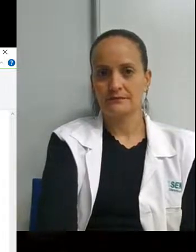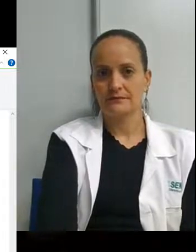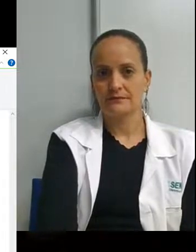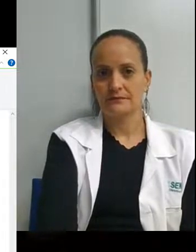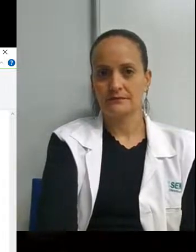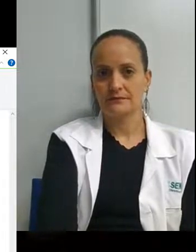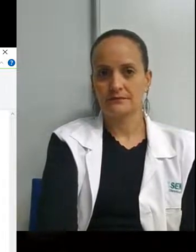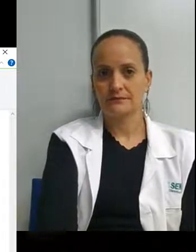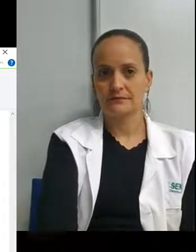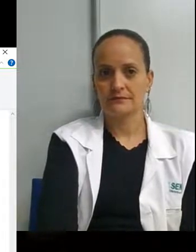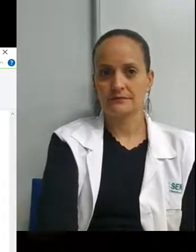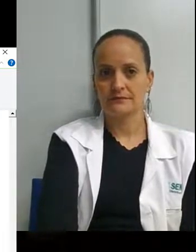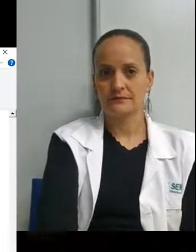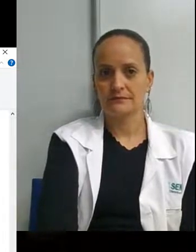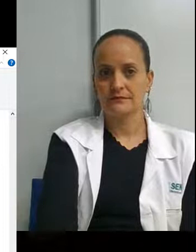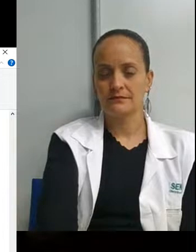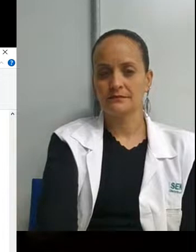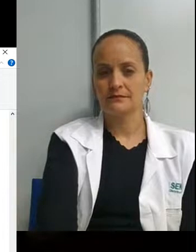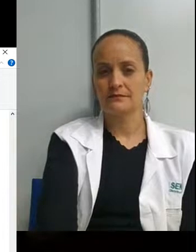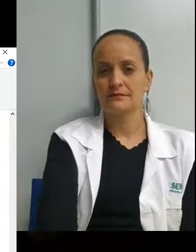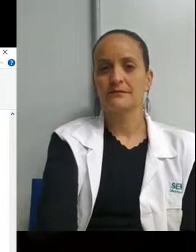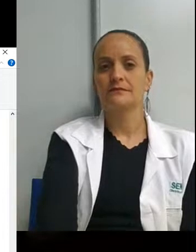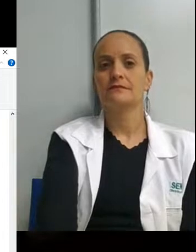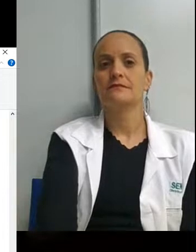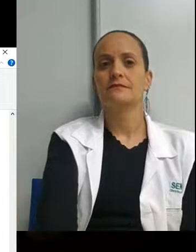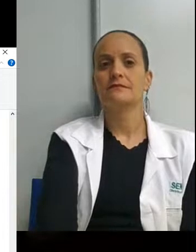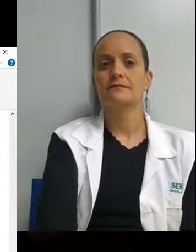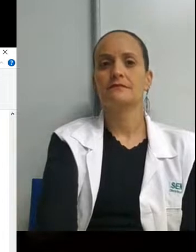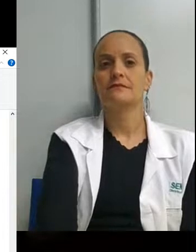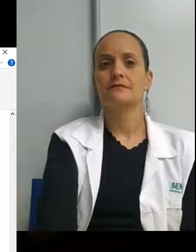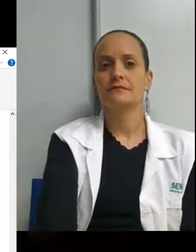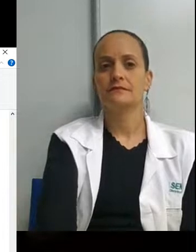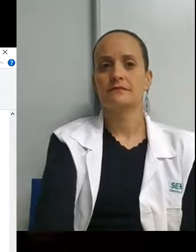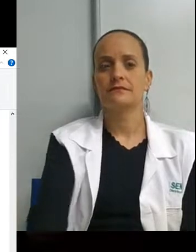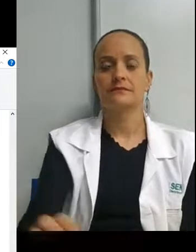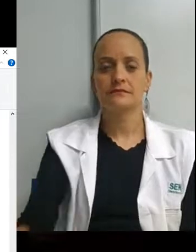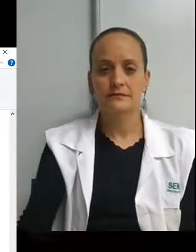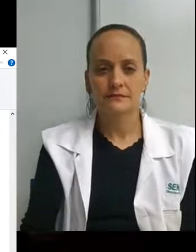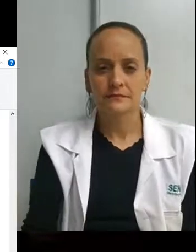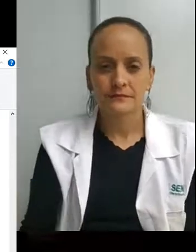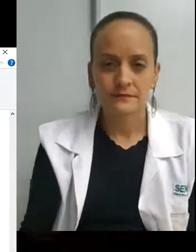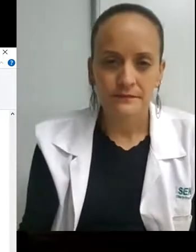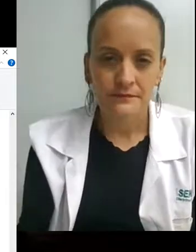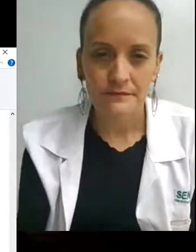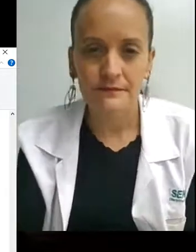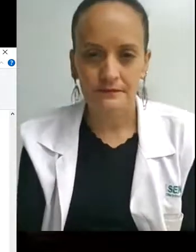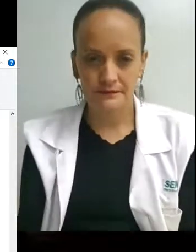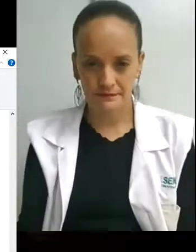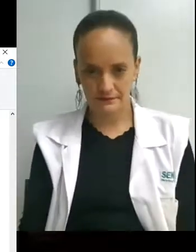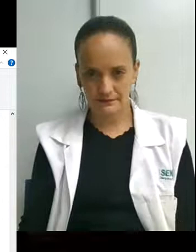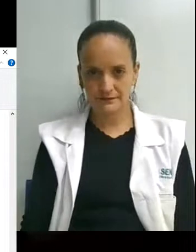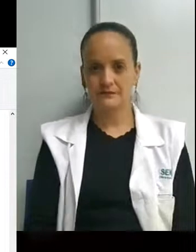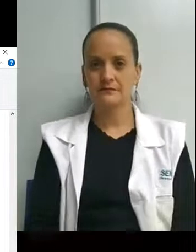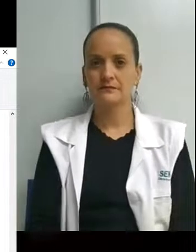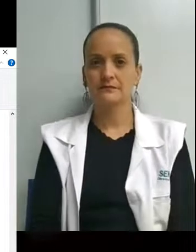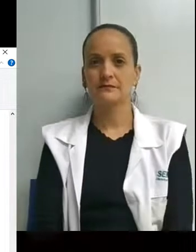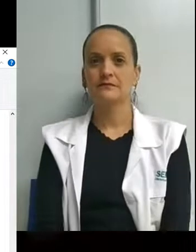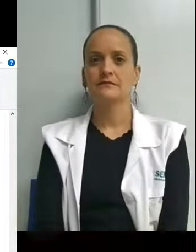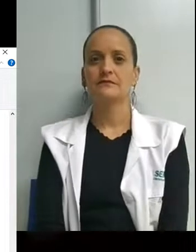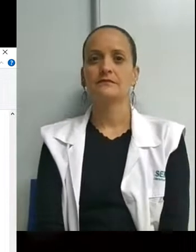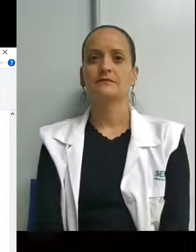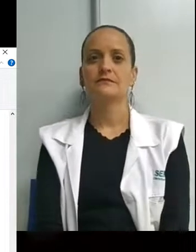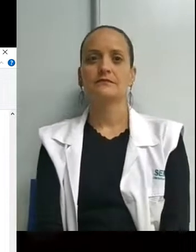Acabei passando aqui para cima, só um instante. Selecionar aqui. Apagar e escrever o